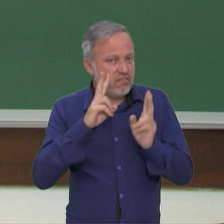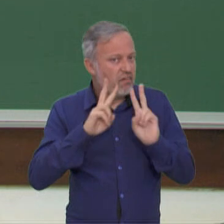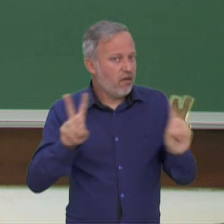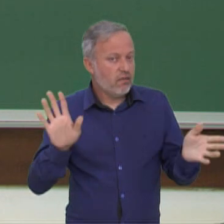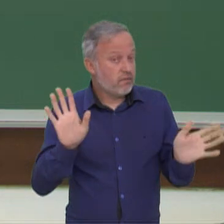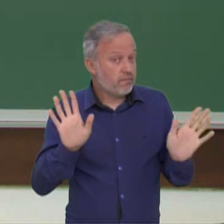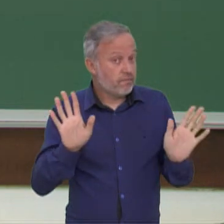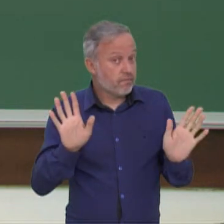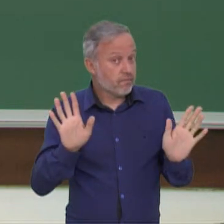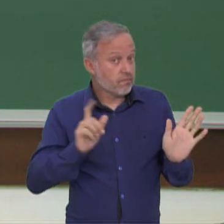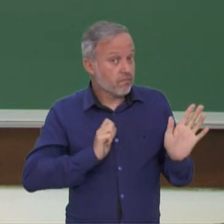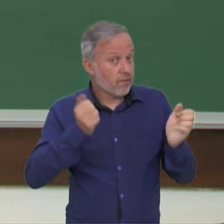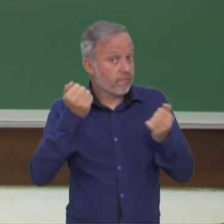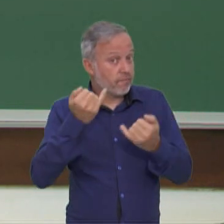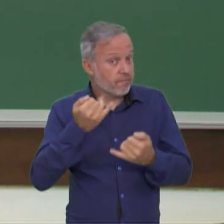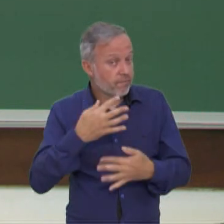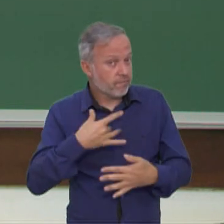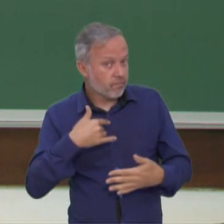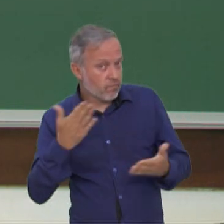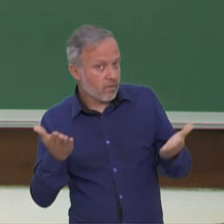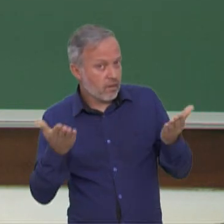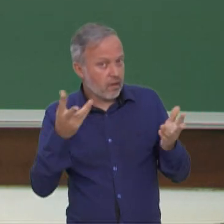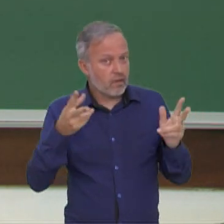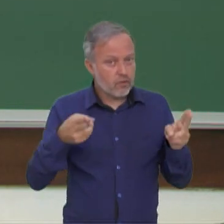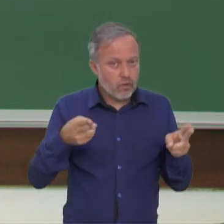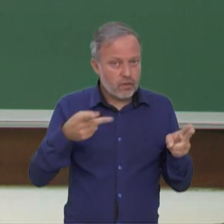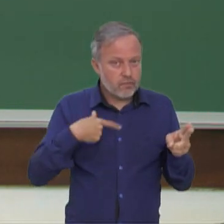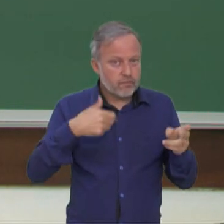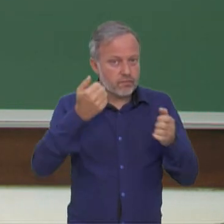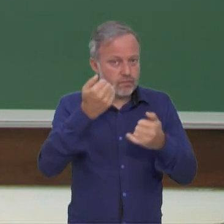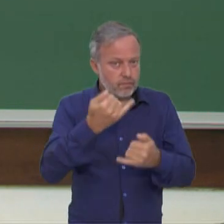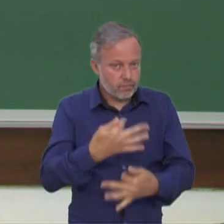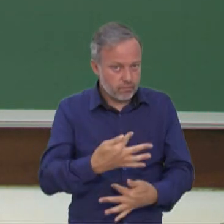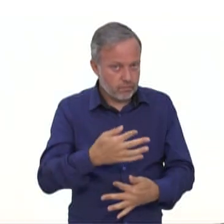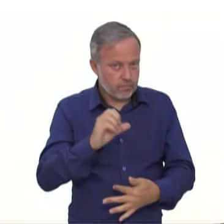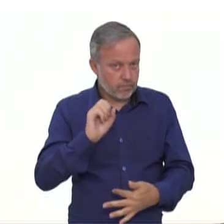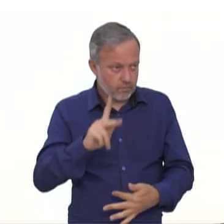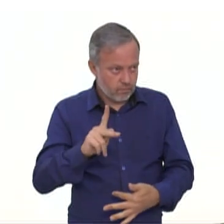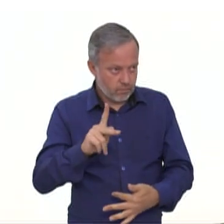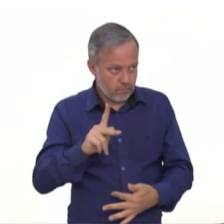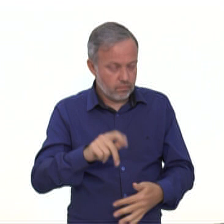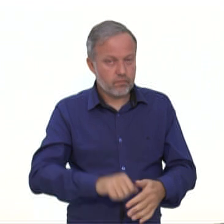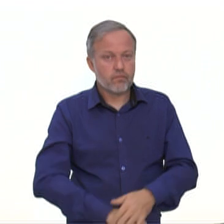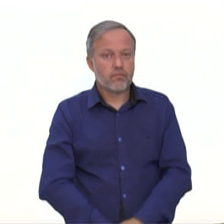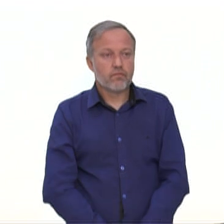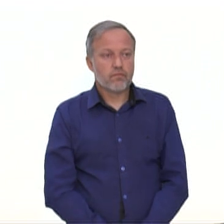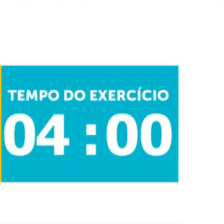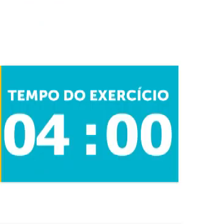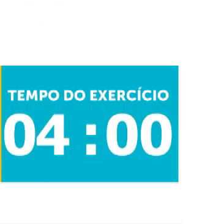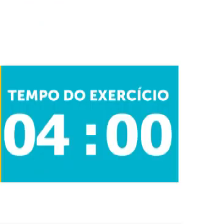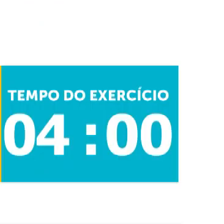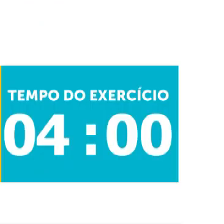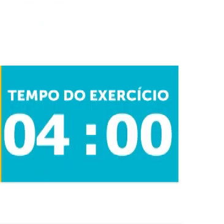vão ver se há semelhanças, diferenças e explicando-as.